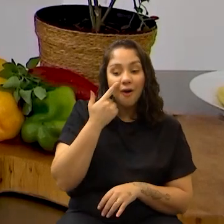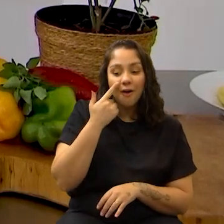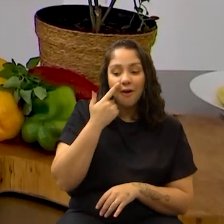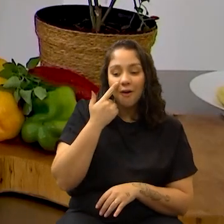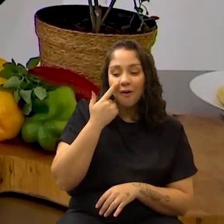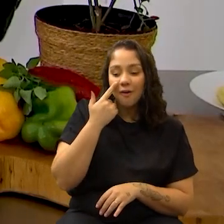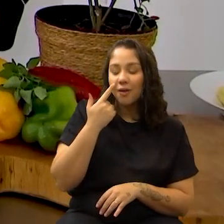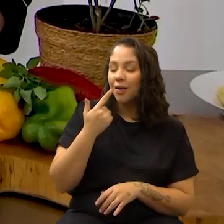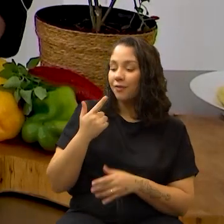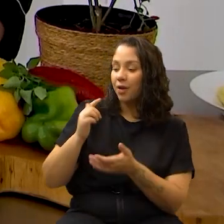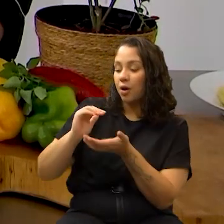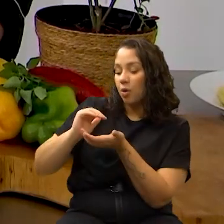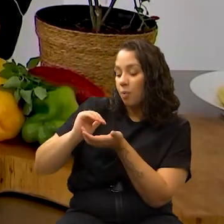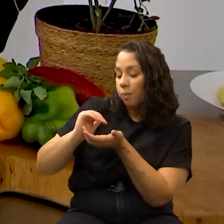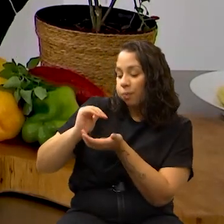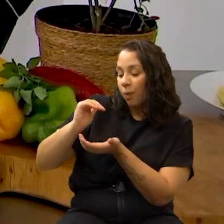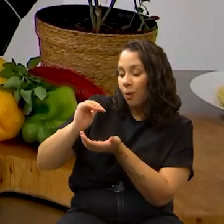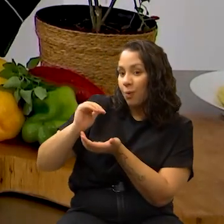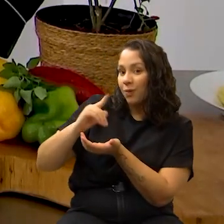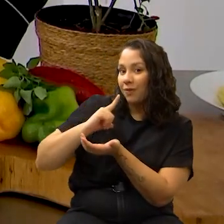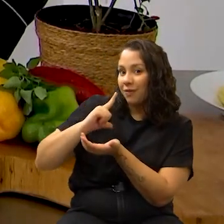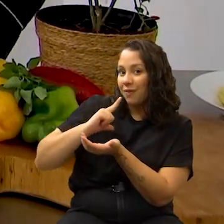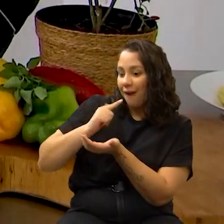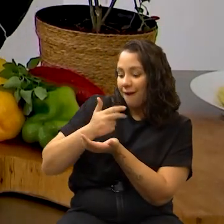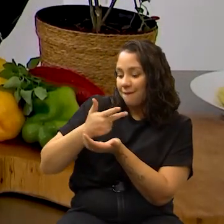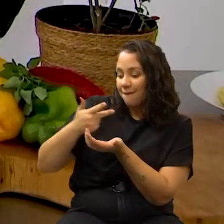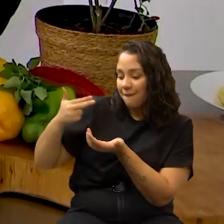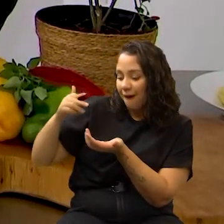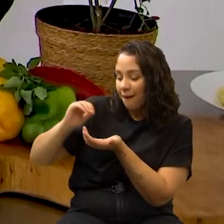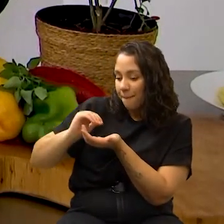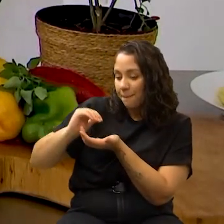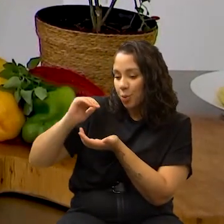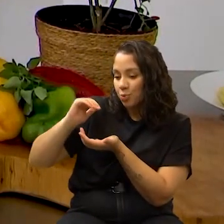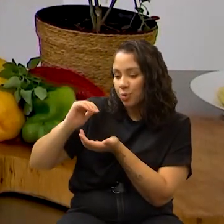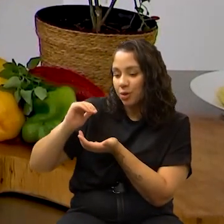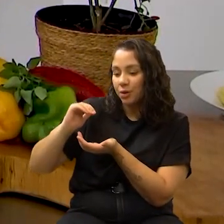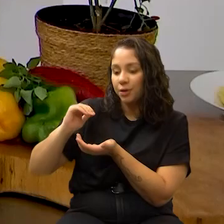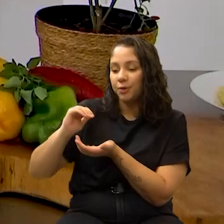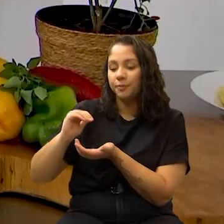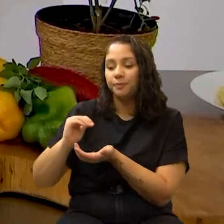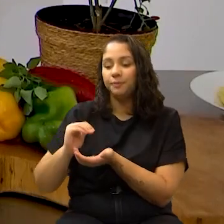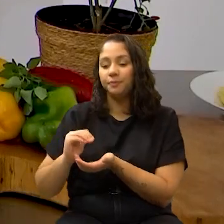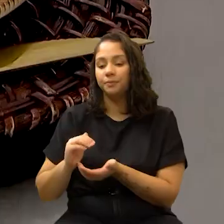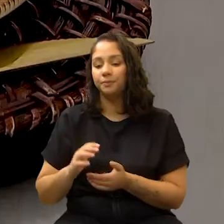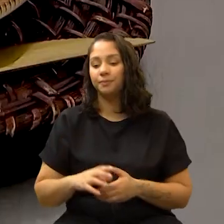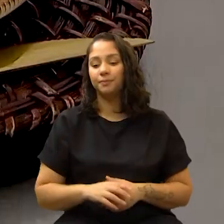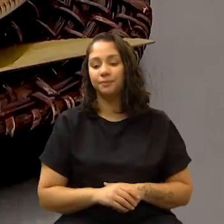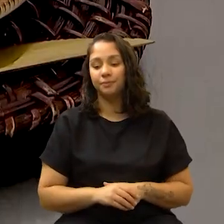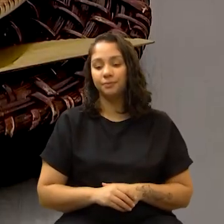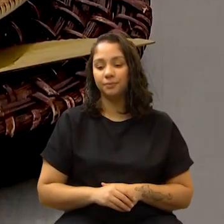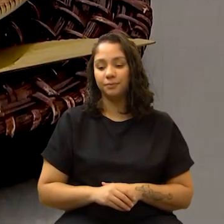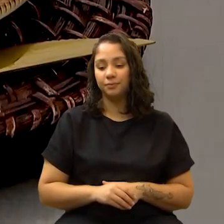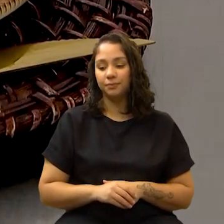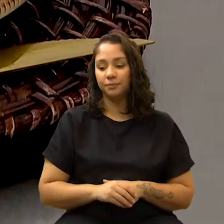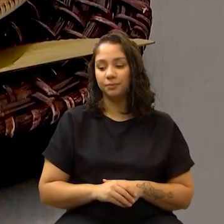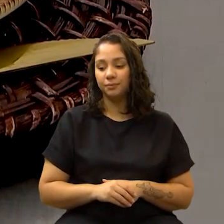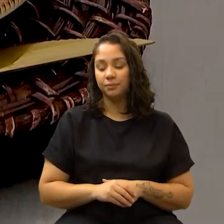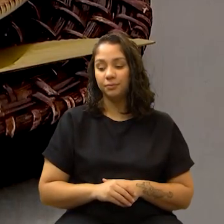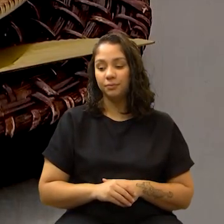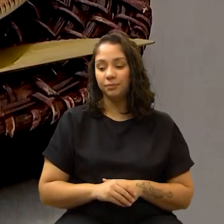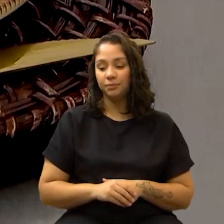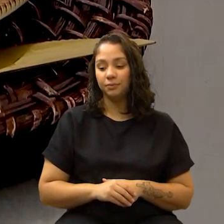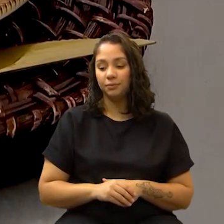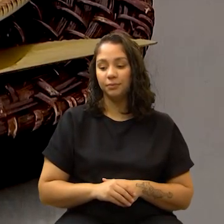Prontinho. Gente, olha aqui. Bem recheado. Olha.